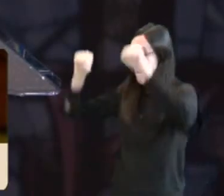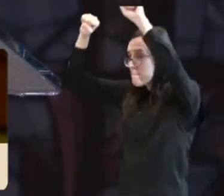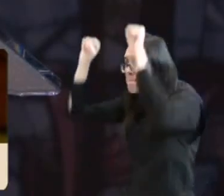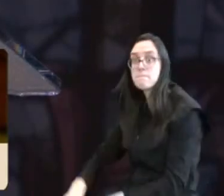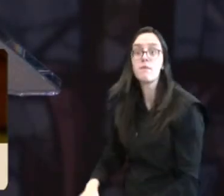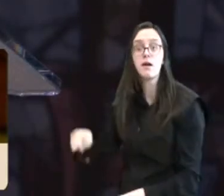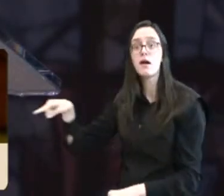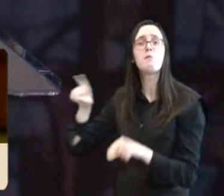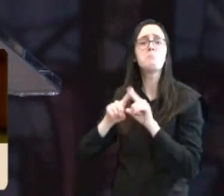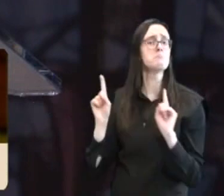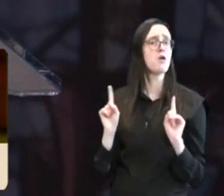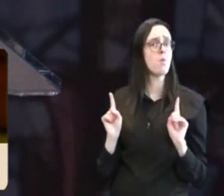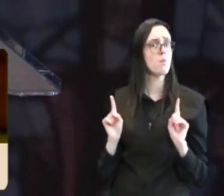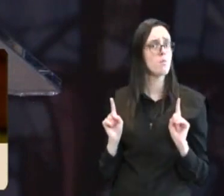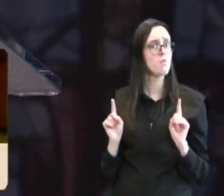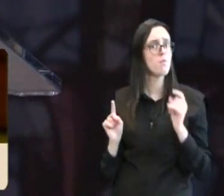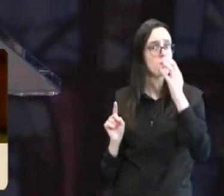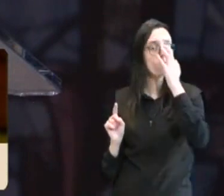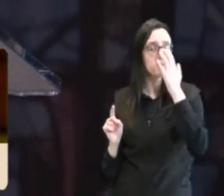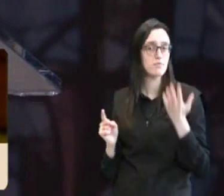mas não fez.